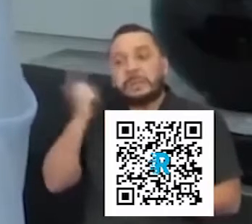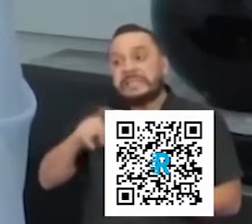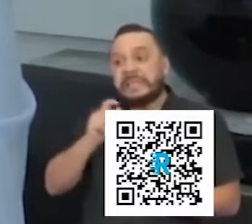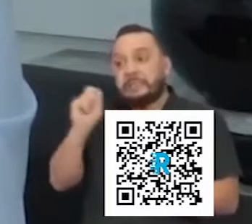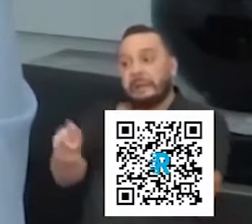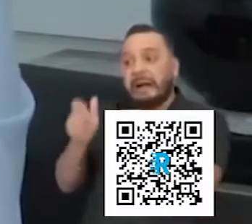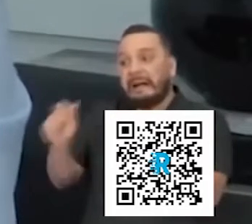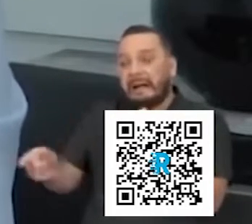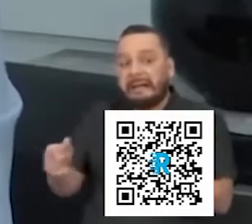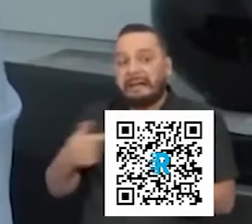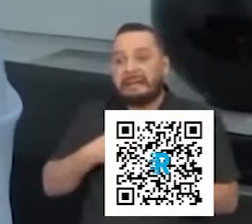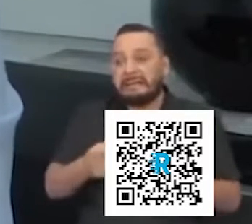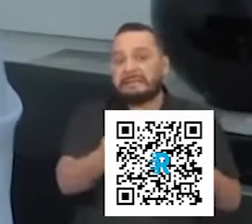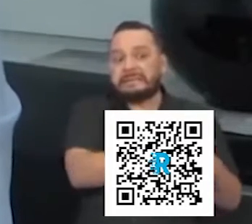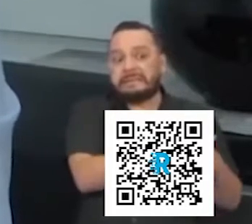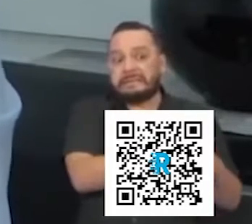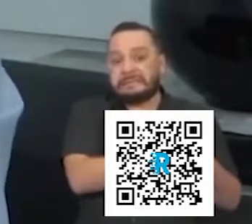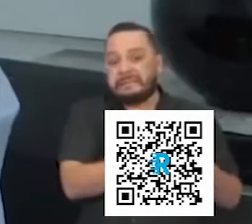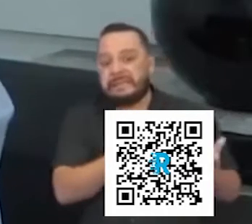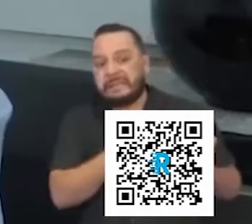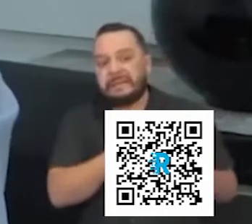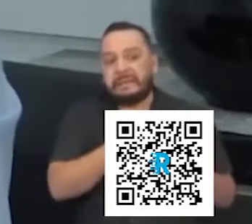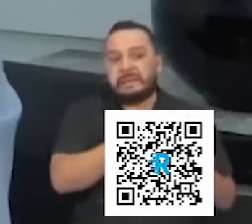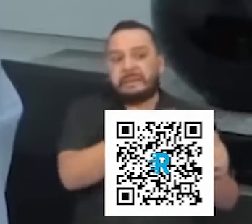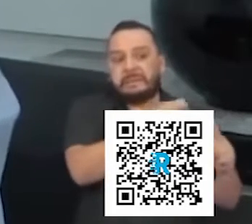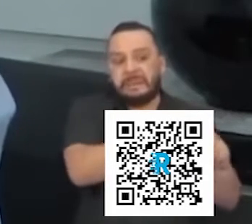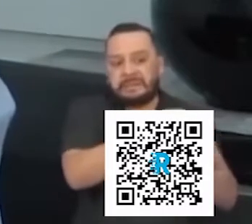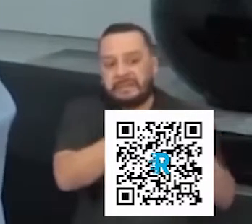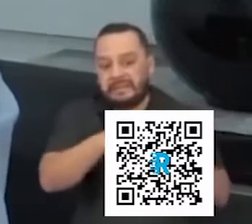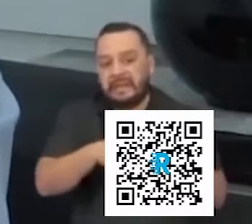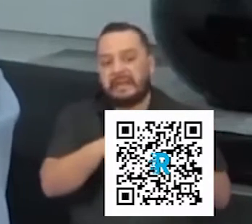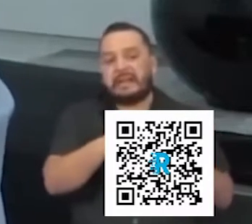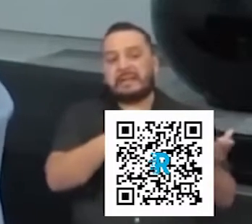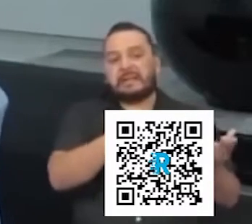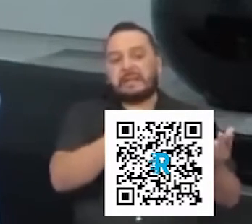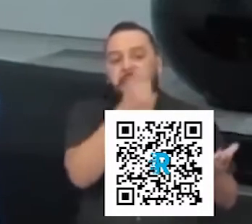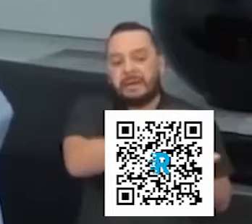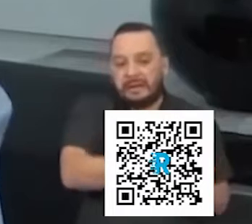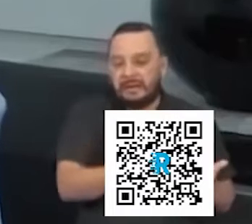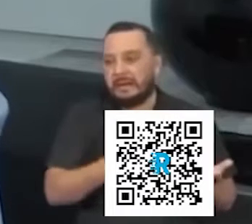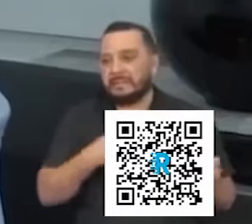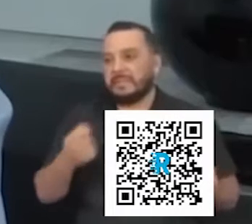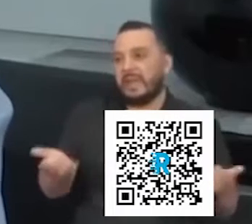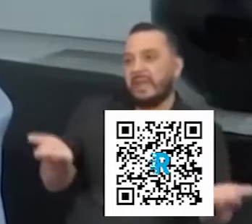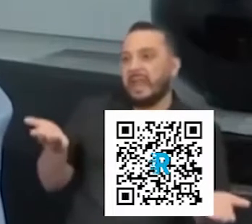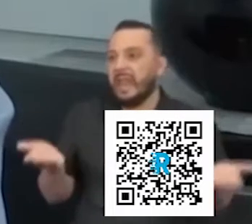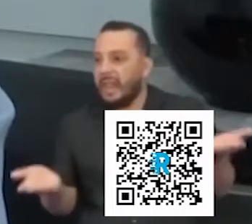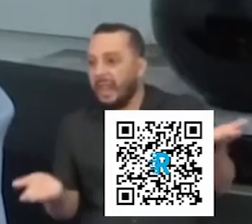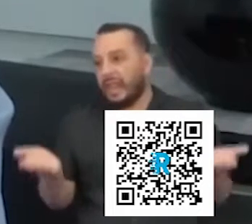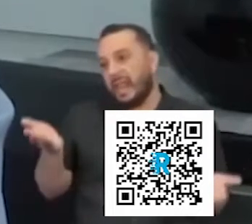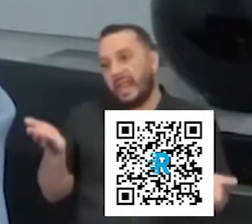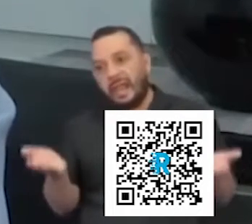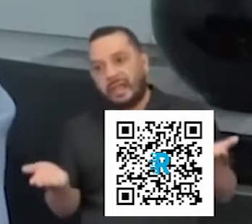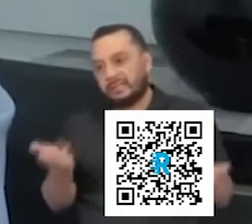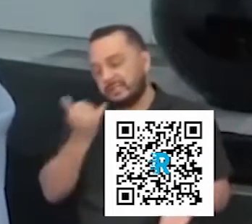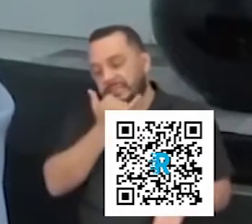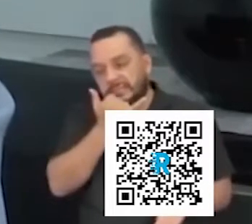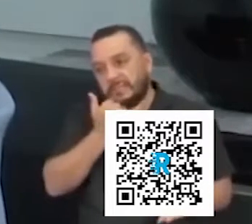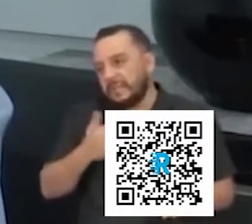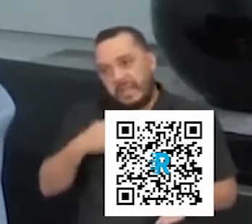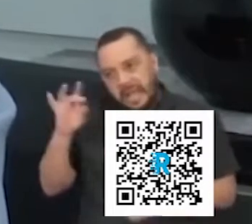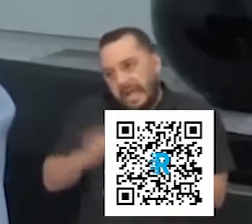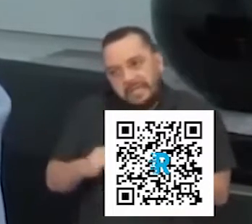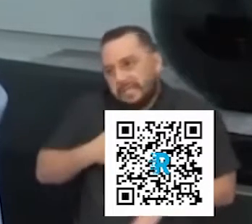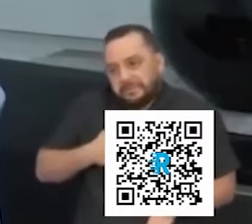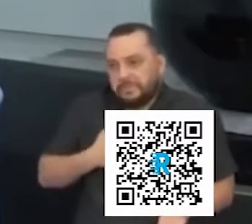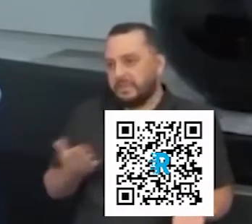chego na inadimplência, mas eu chego no parcelamento. Aí eu tenho que parcelar, tenho que pagar mínimo. Eu tenho que ir driblando conforme a minha realidade. Não tem